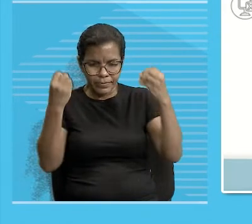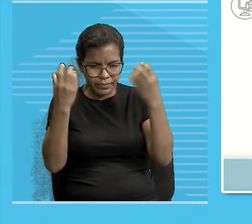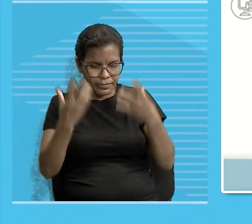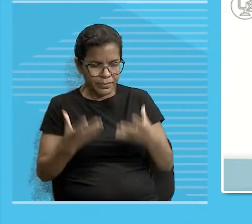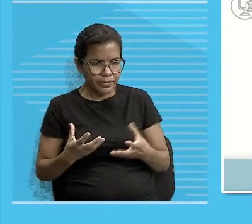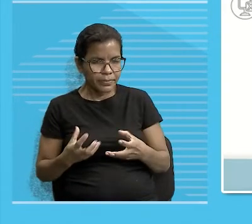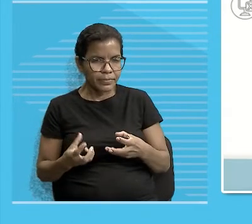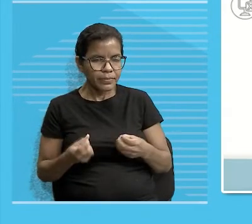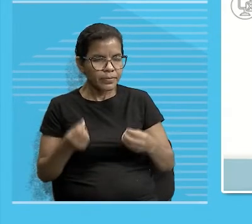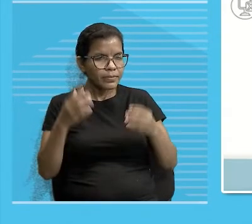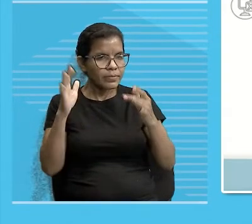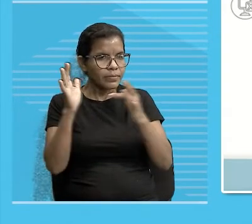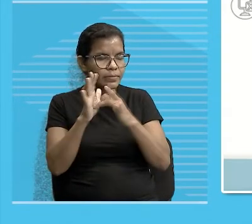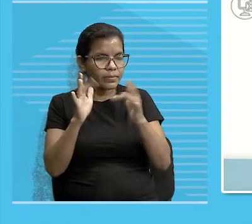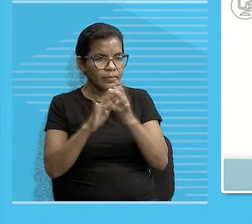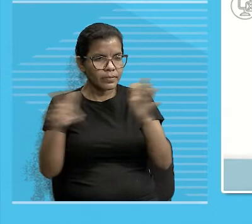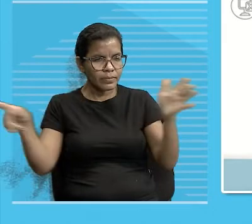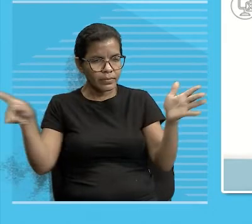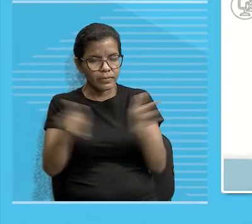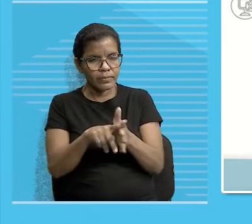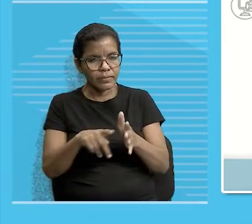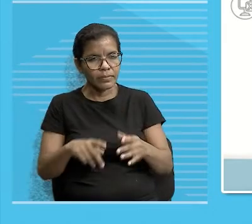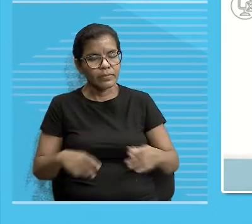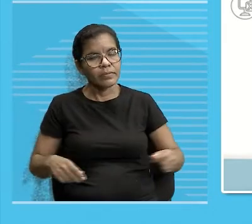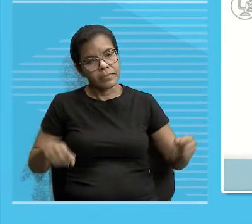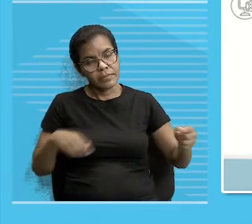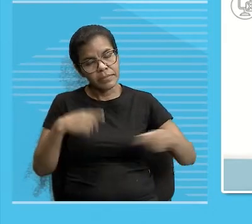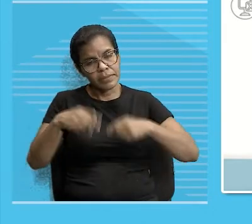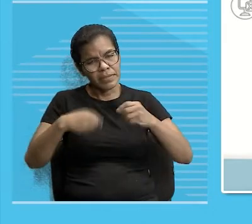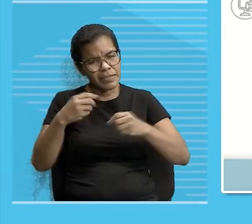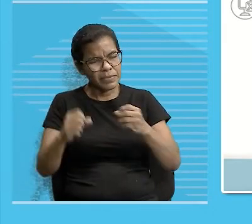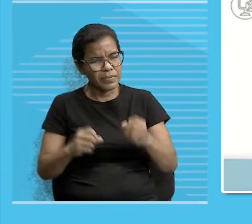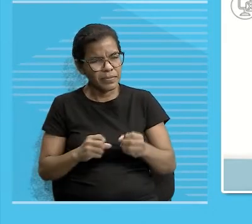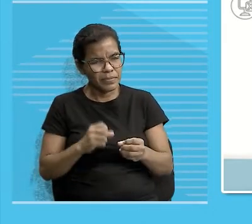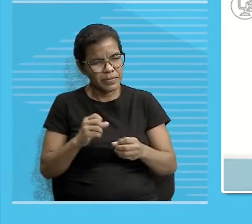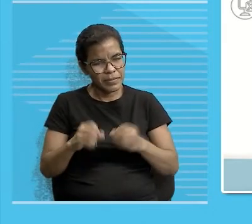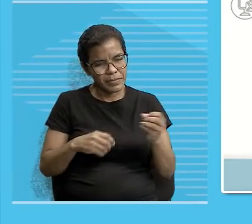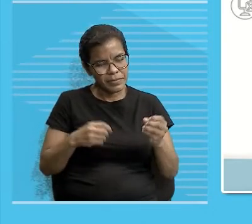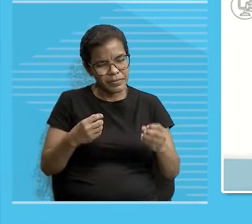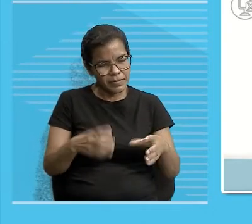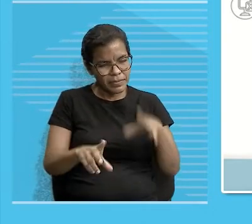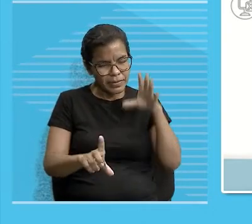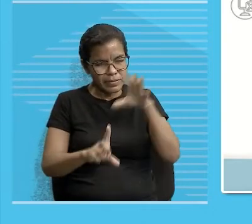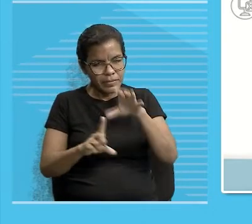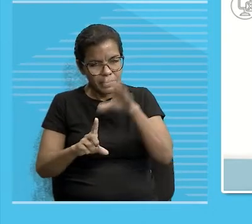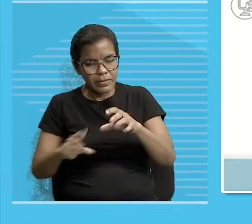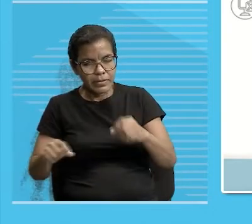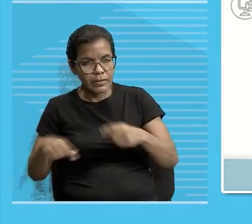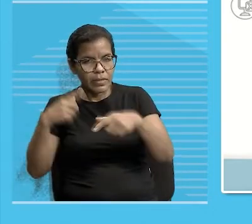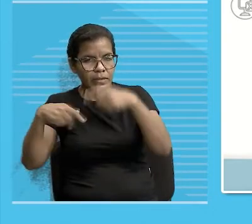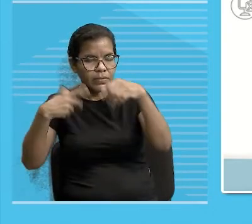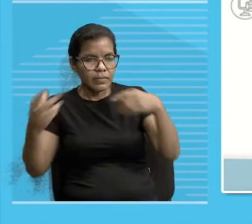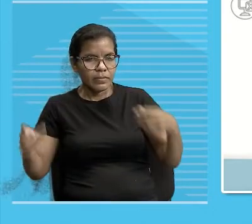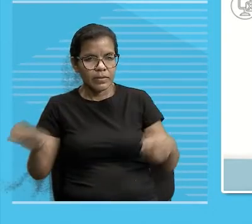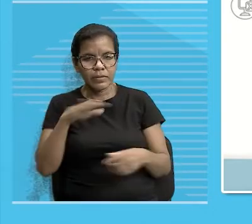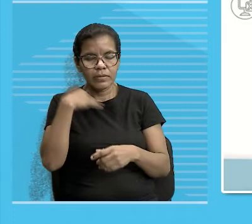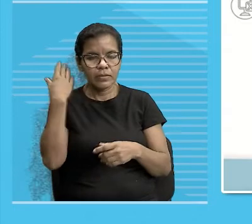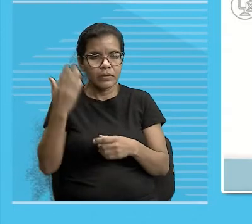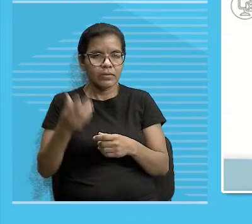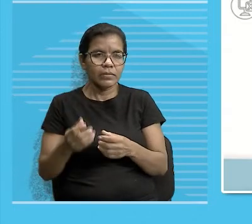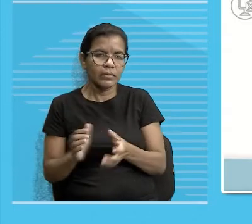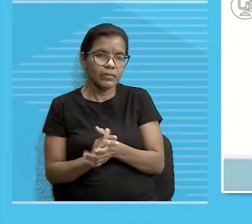próprio Jesus foi perseguido demais, né? Até após a sua morte, os discípulos de Jesus